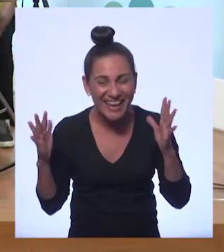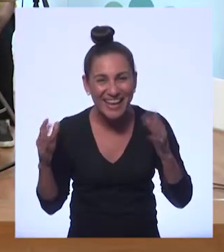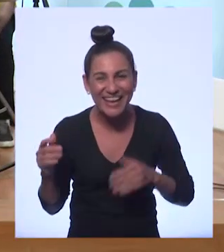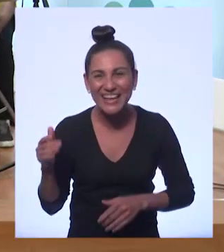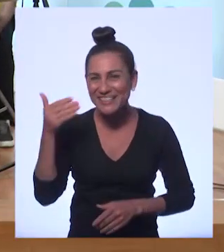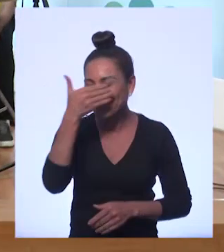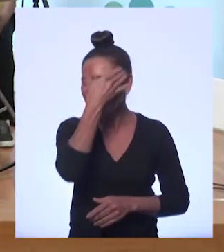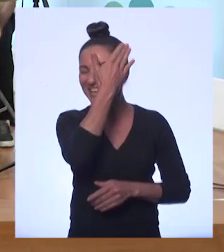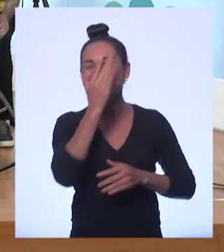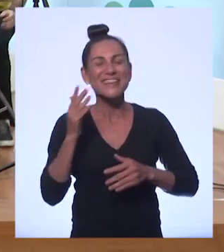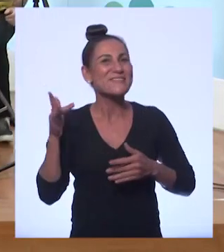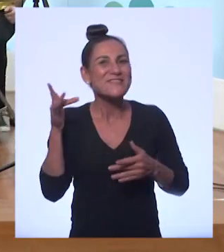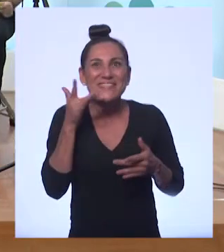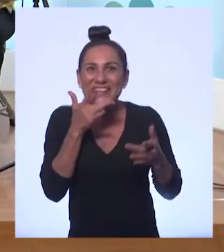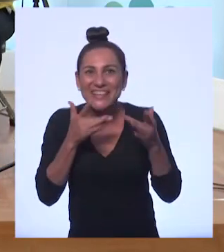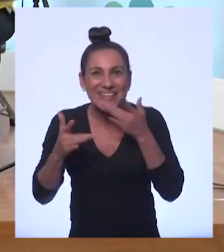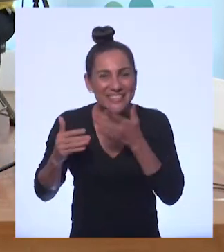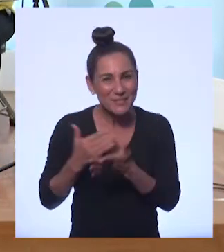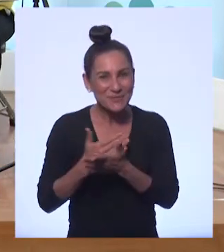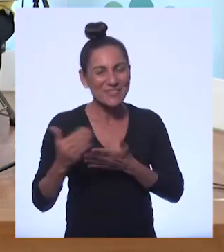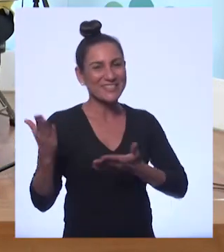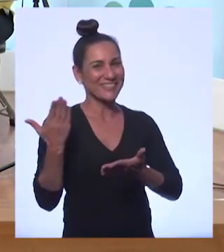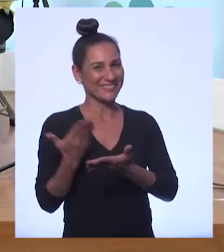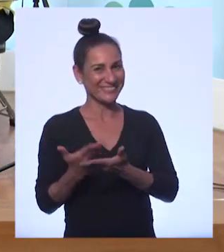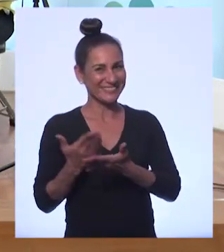que delícia começar a aula assim!